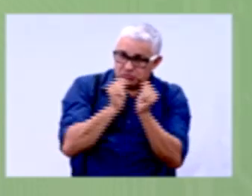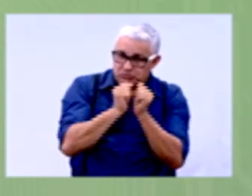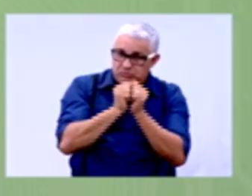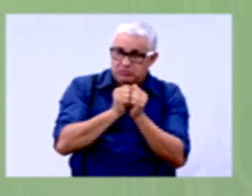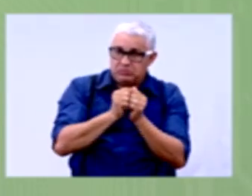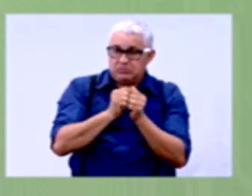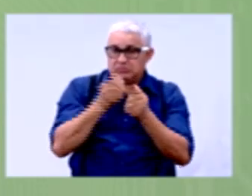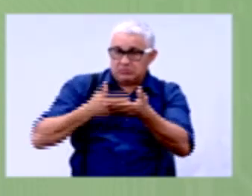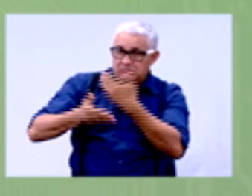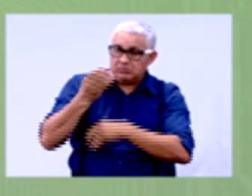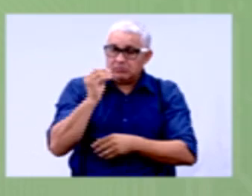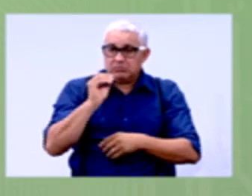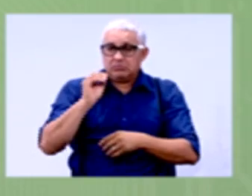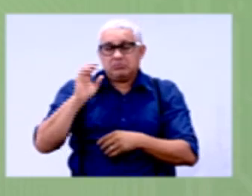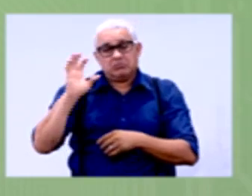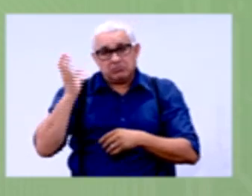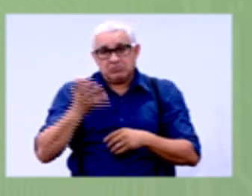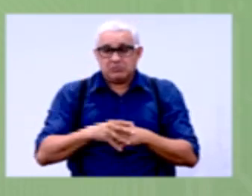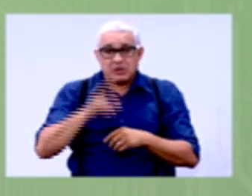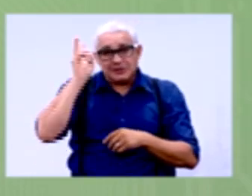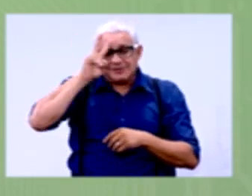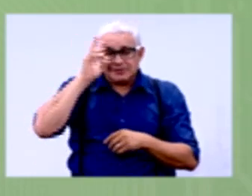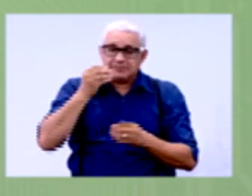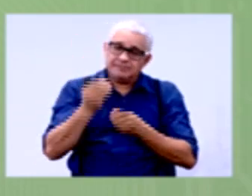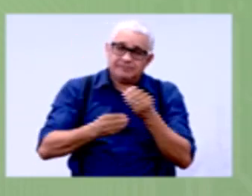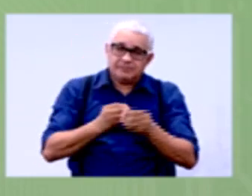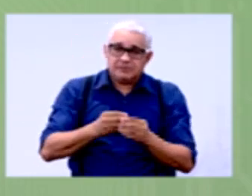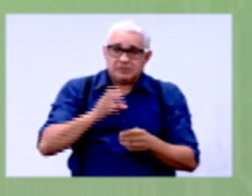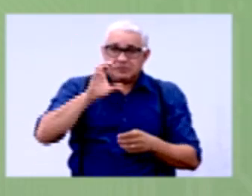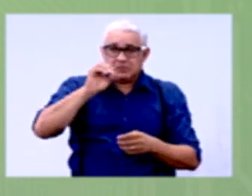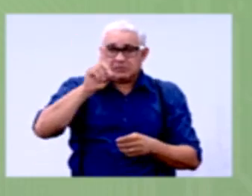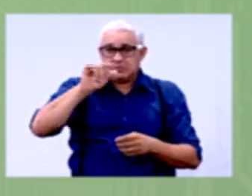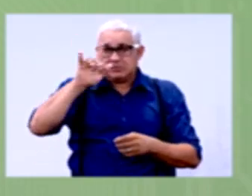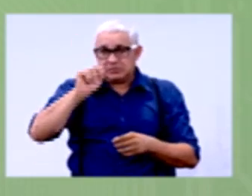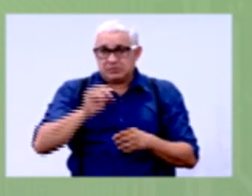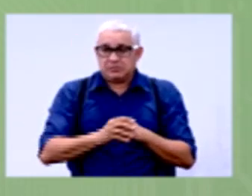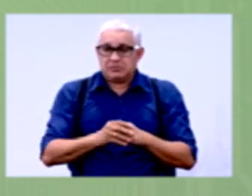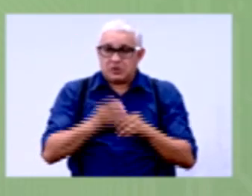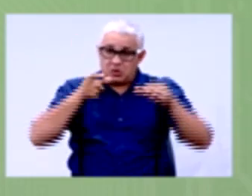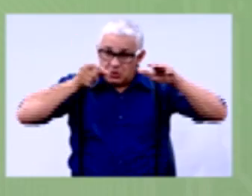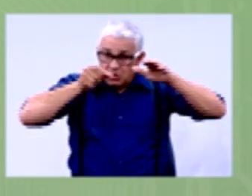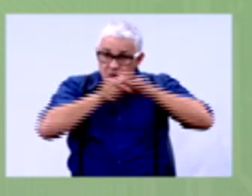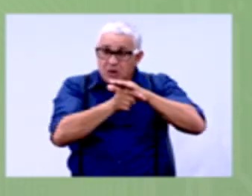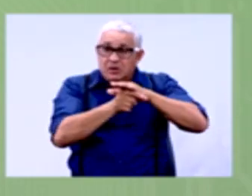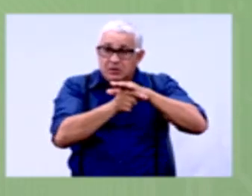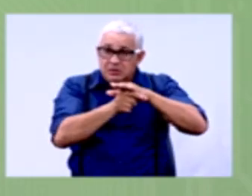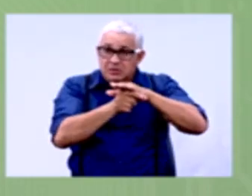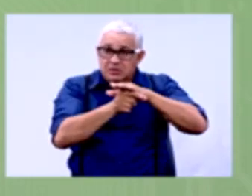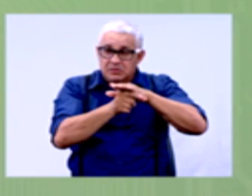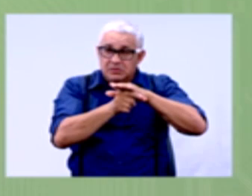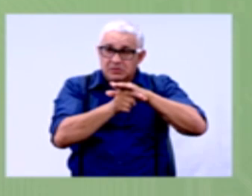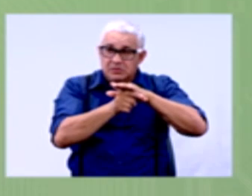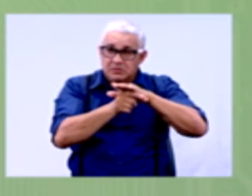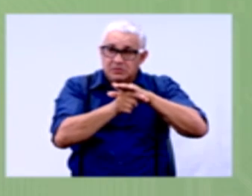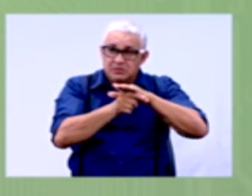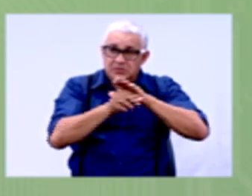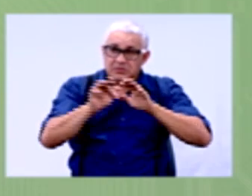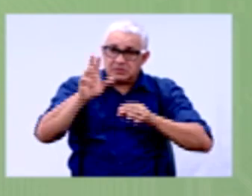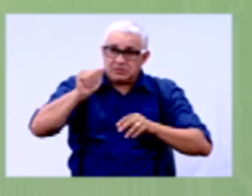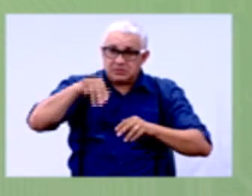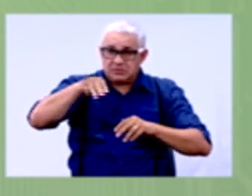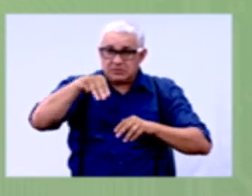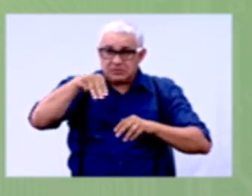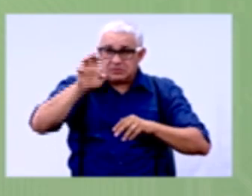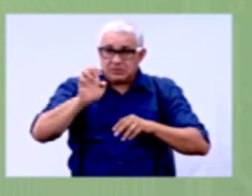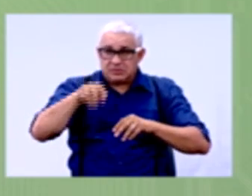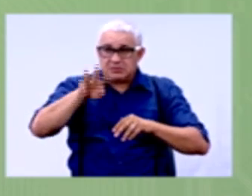que acontece aqui? Só para relembrar vocês como que está o nosso código aqui. No momento da instalação dos nossos frameworks, a gente pode